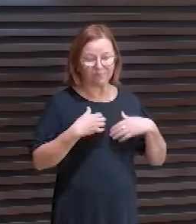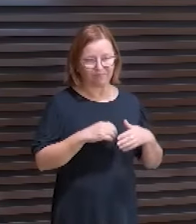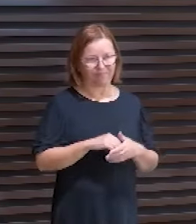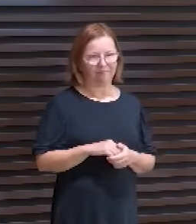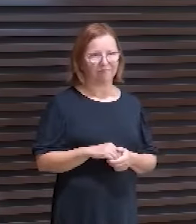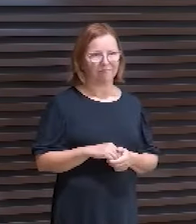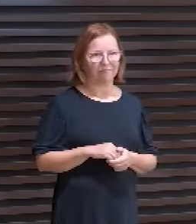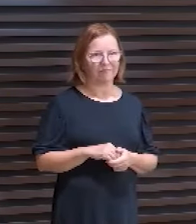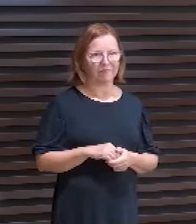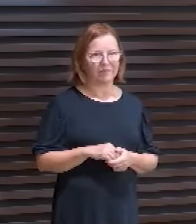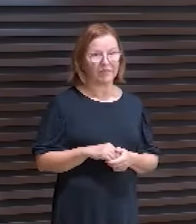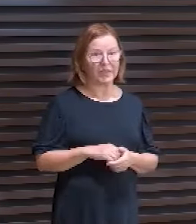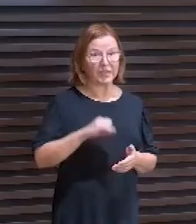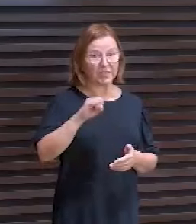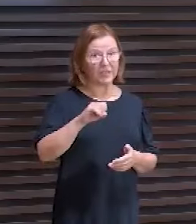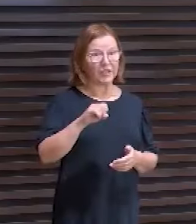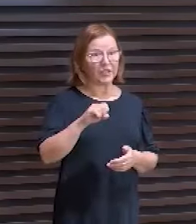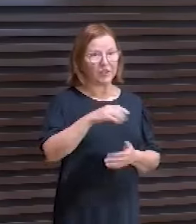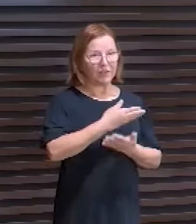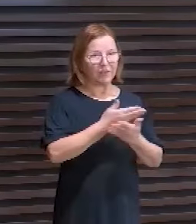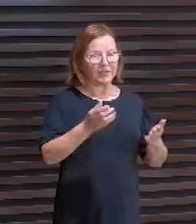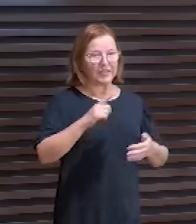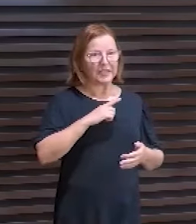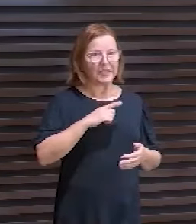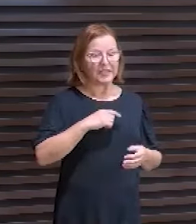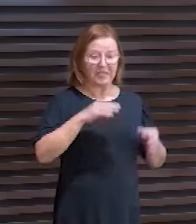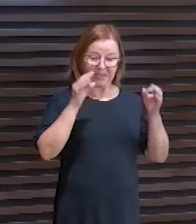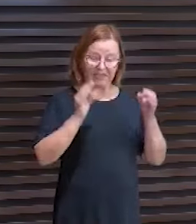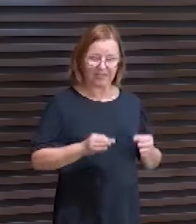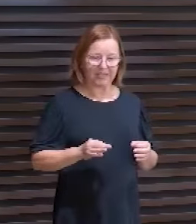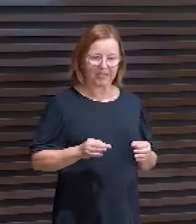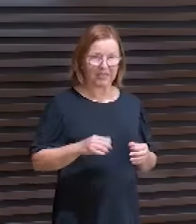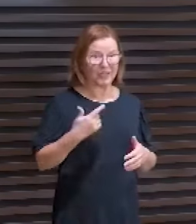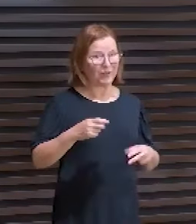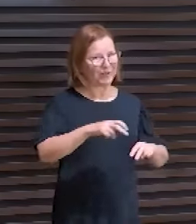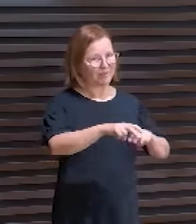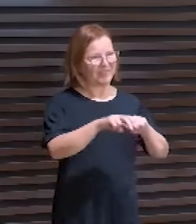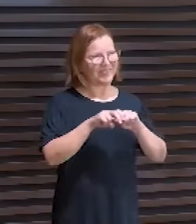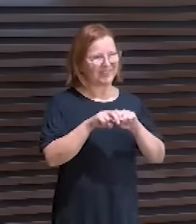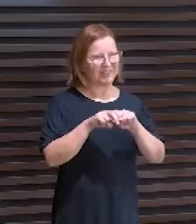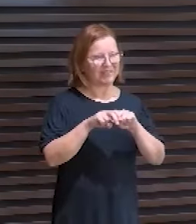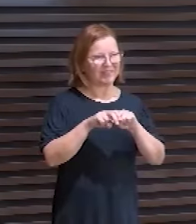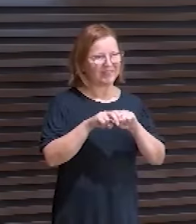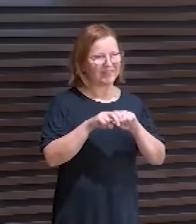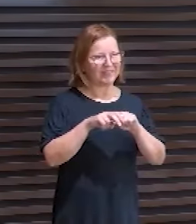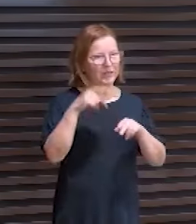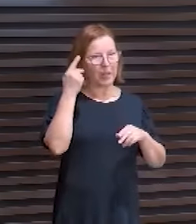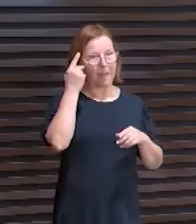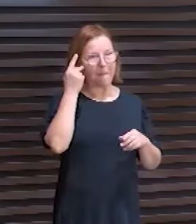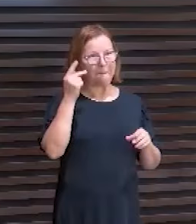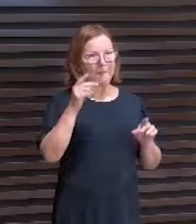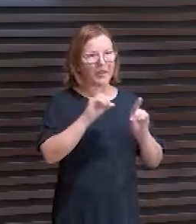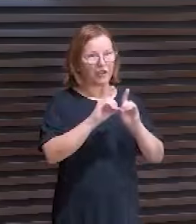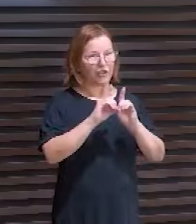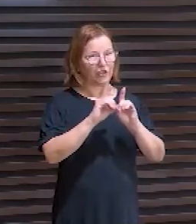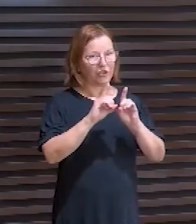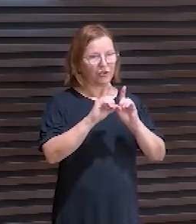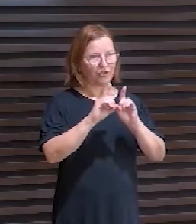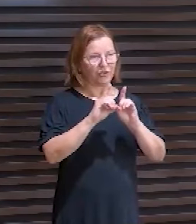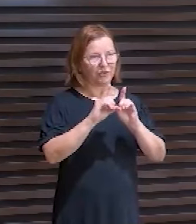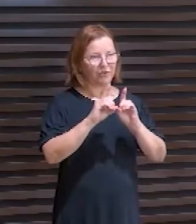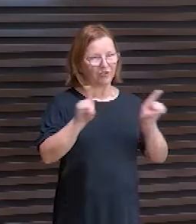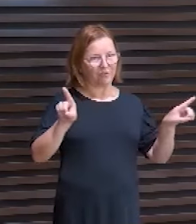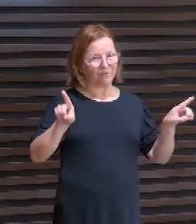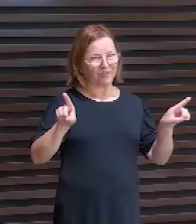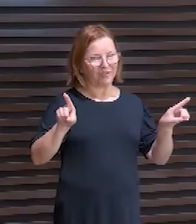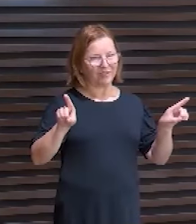se vocês têm convicção que não existe motivo para divórcio